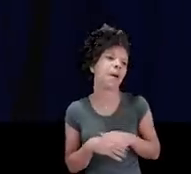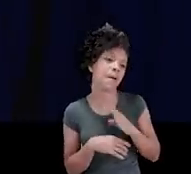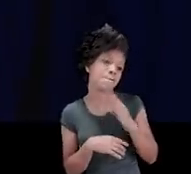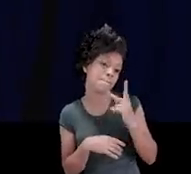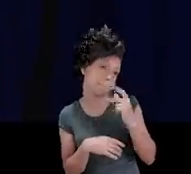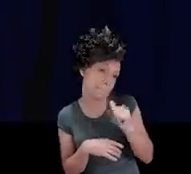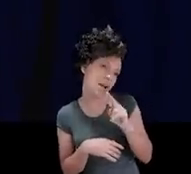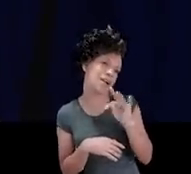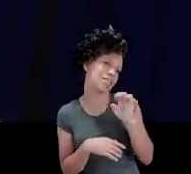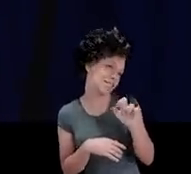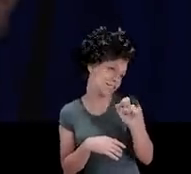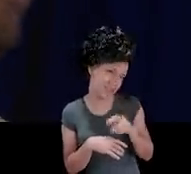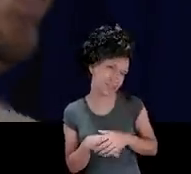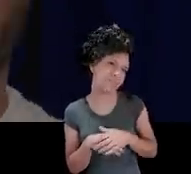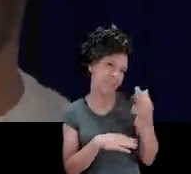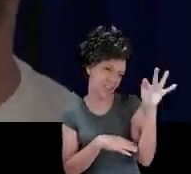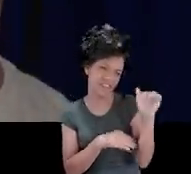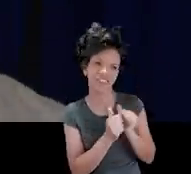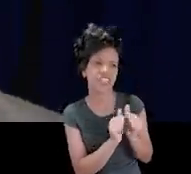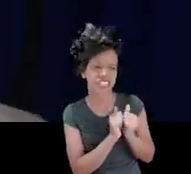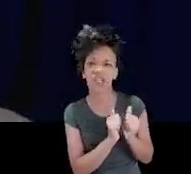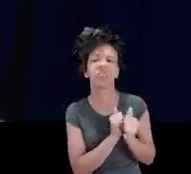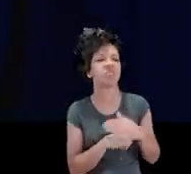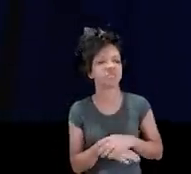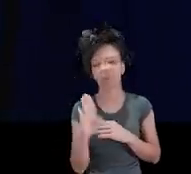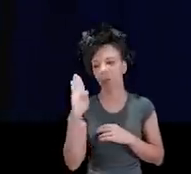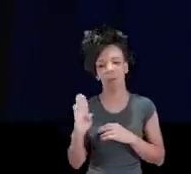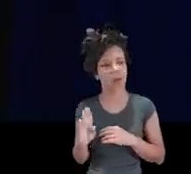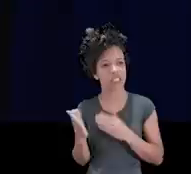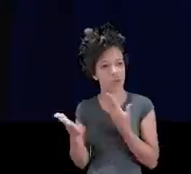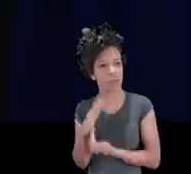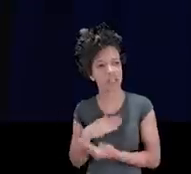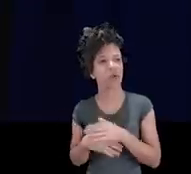você ficou um tempo. Quando o Brasil perdeu. Não, não é não.